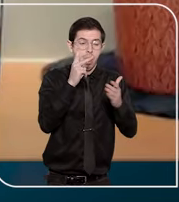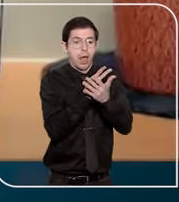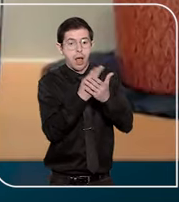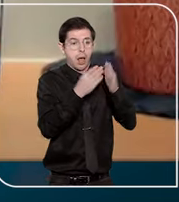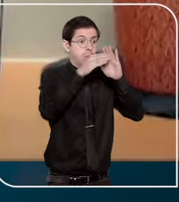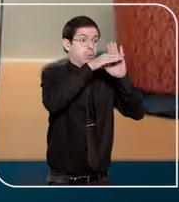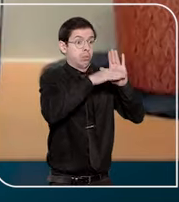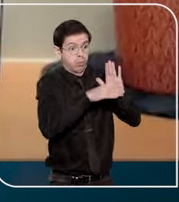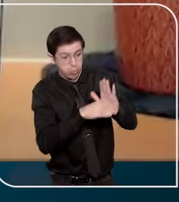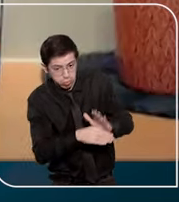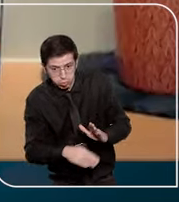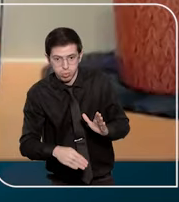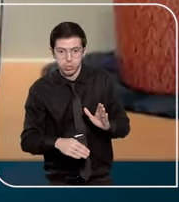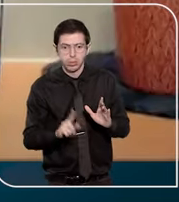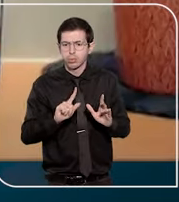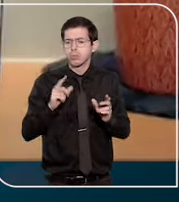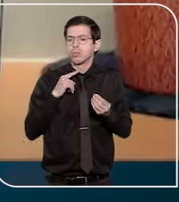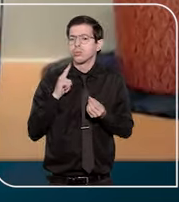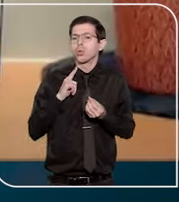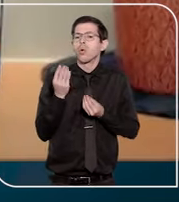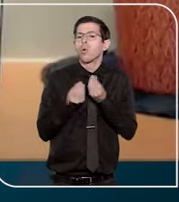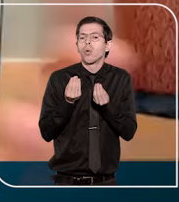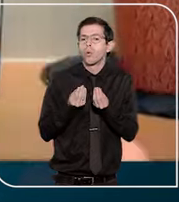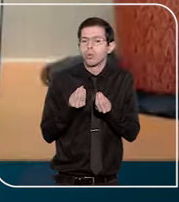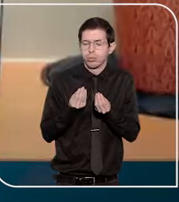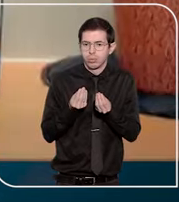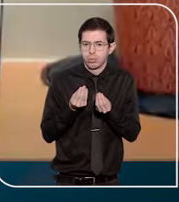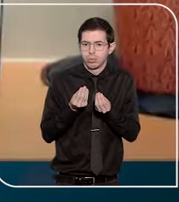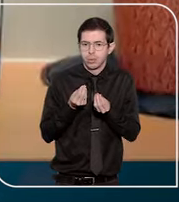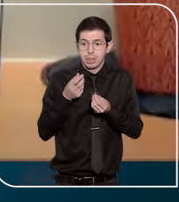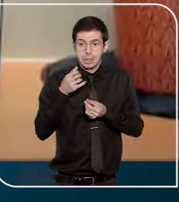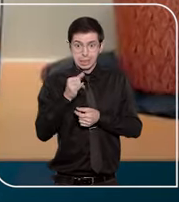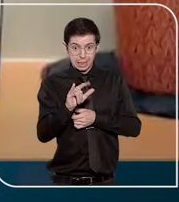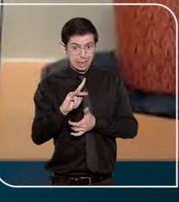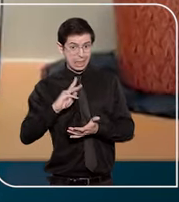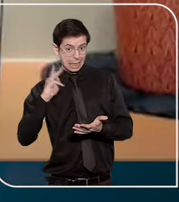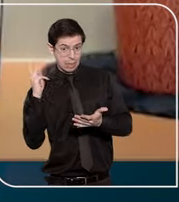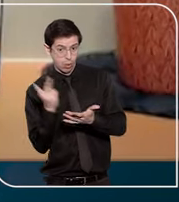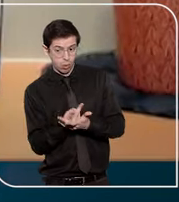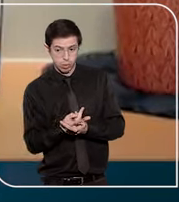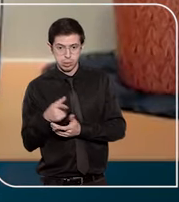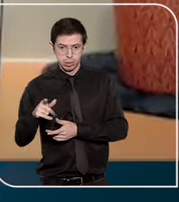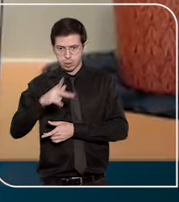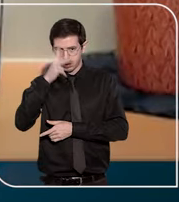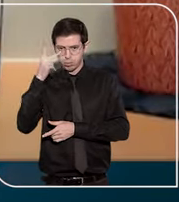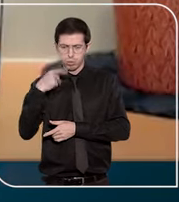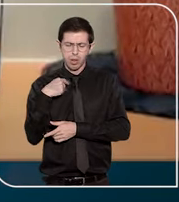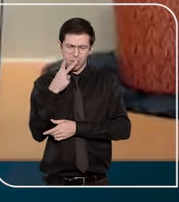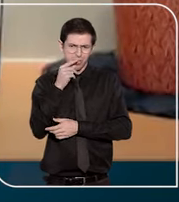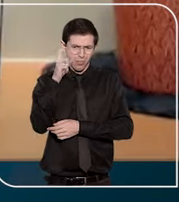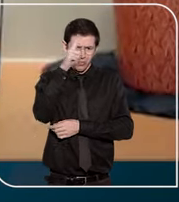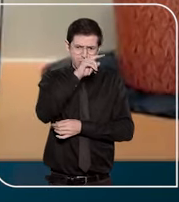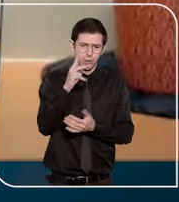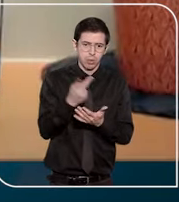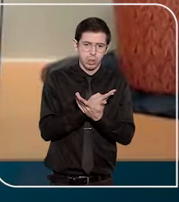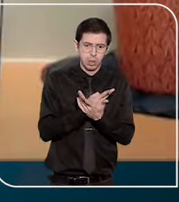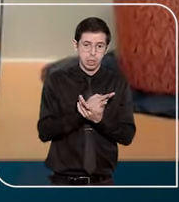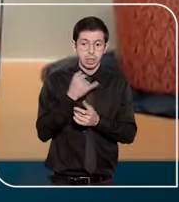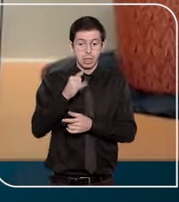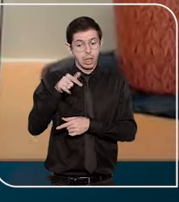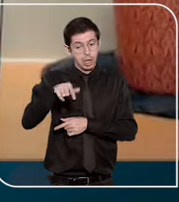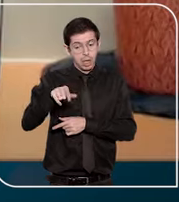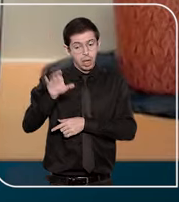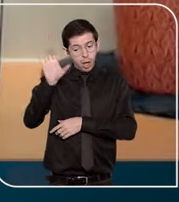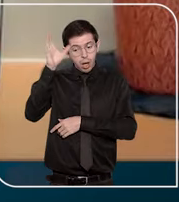nosso ordenamento jurídico. Quando se isso porventura aconteceu, creio que não acontece, o julgador